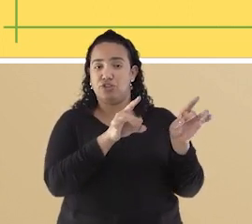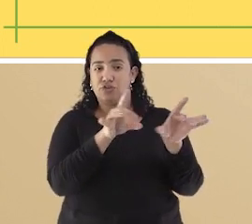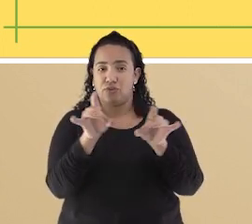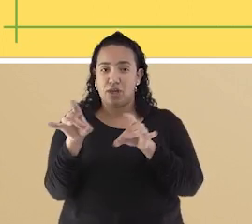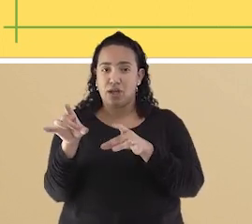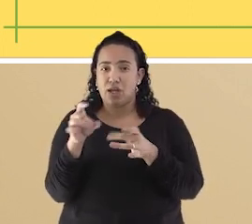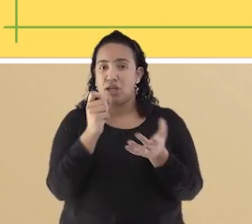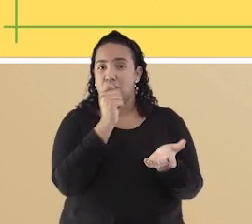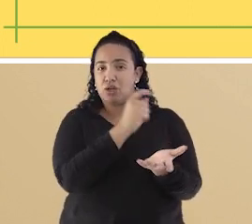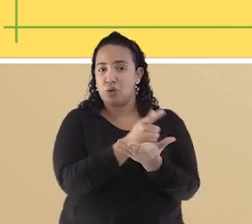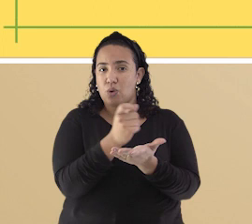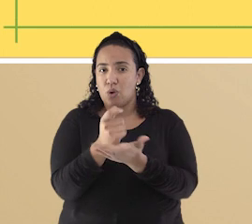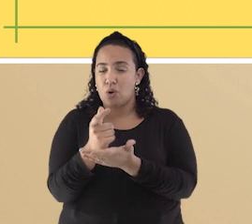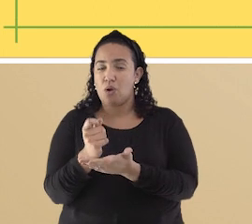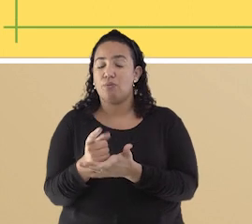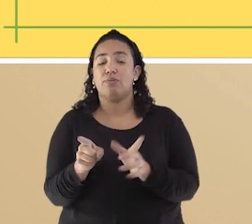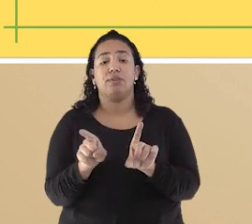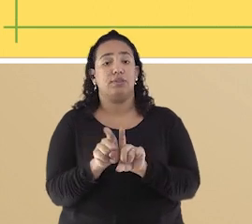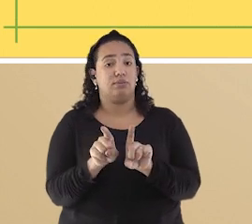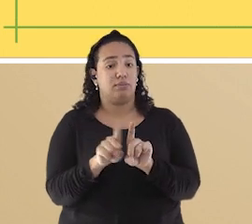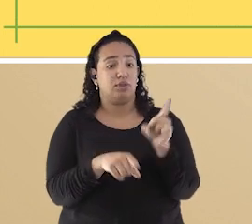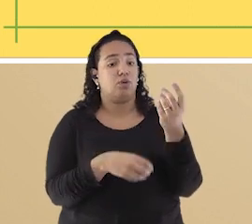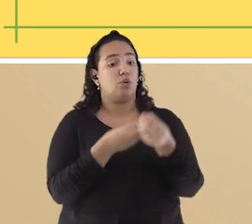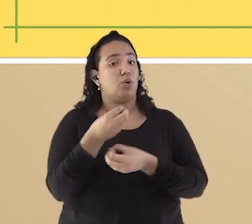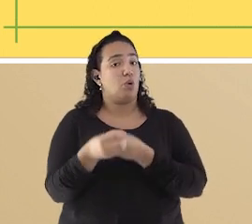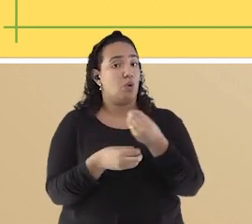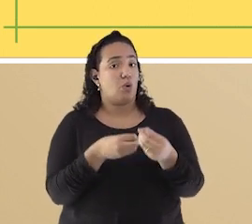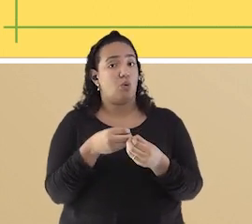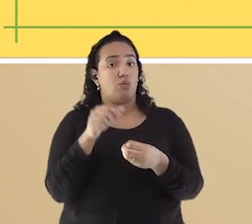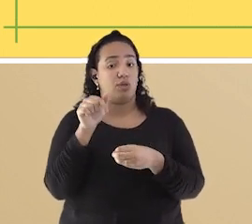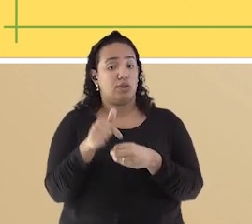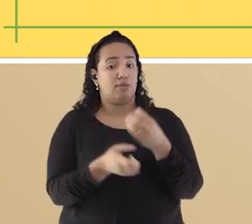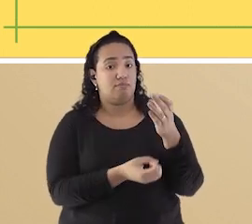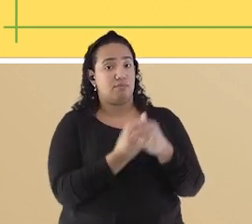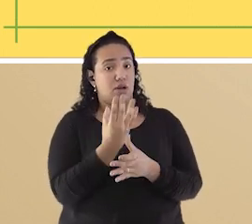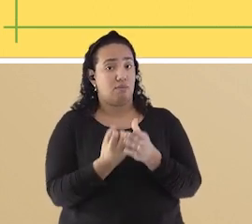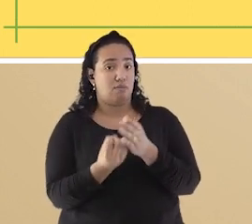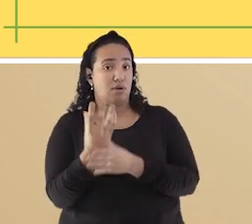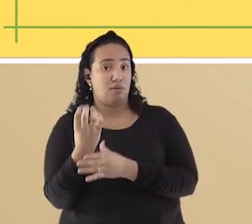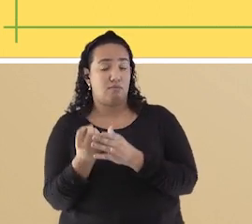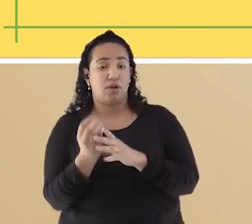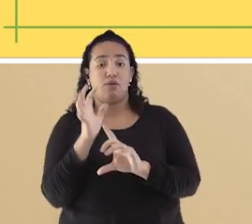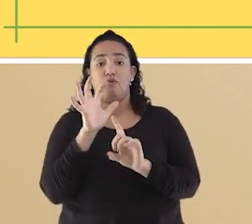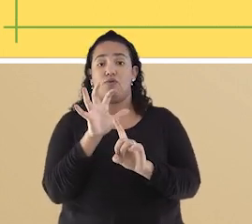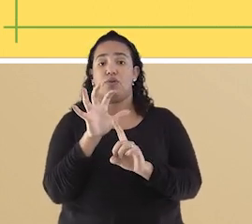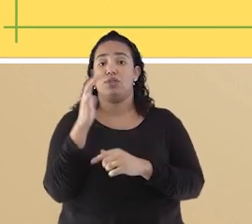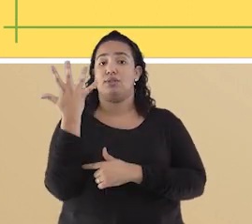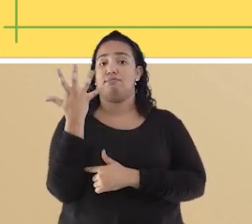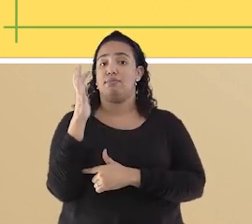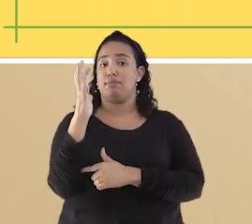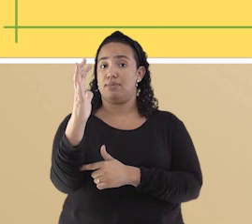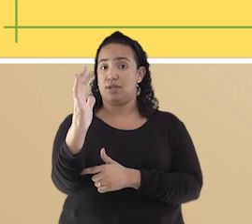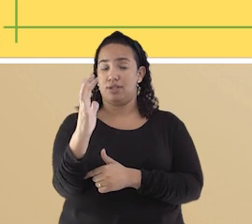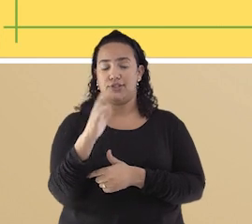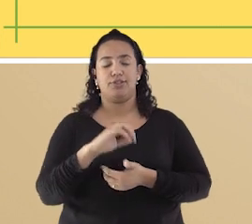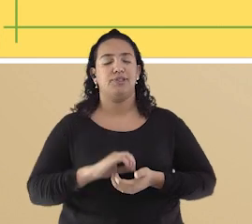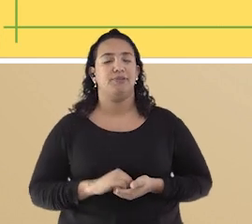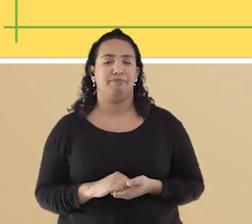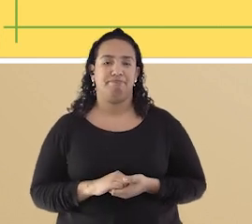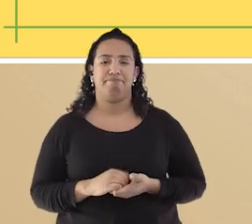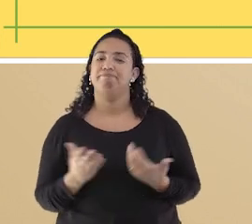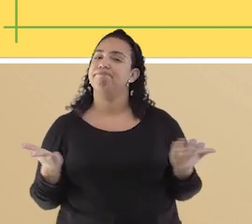e consumo, bem como alguns dos impactos de sua fabricação e descarte no meio